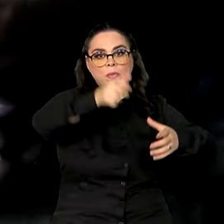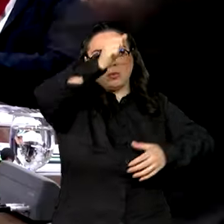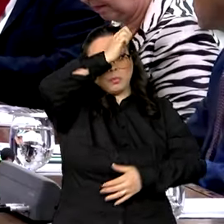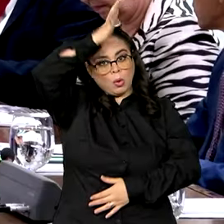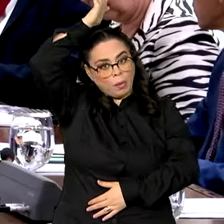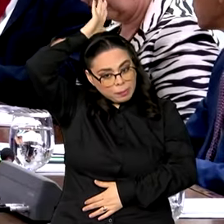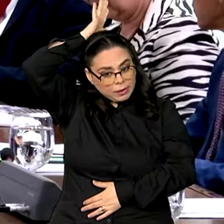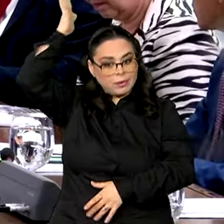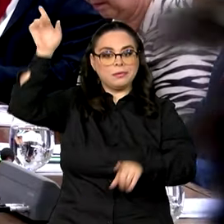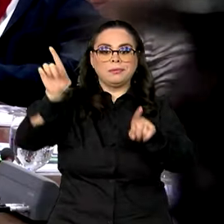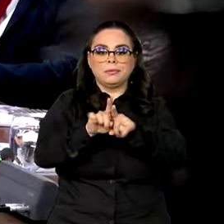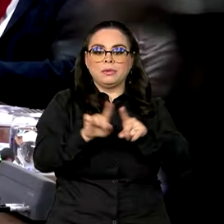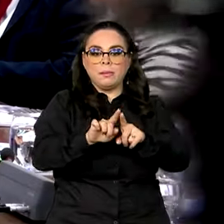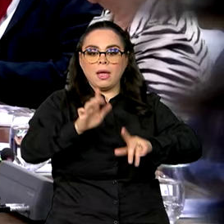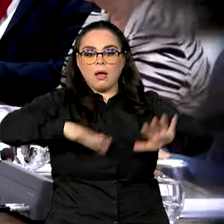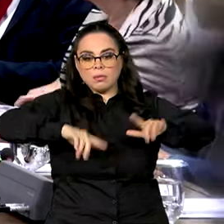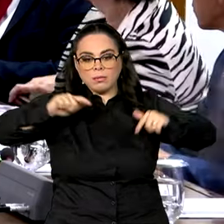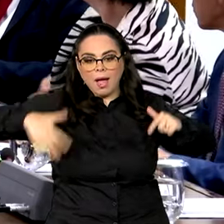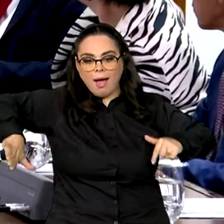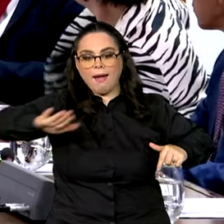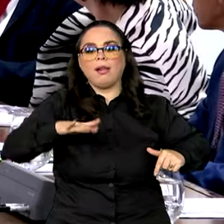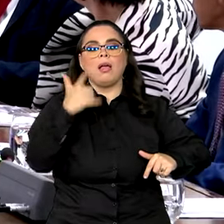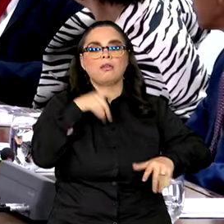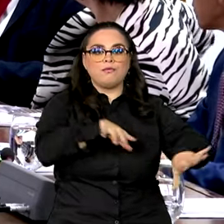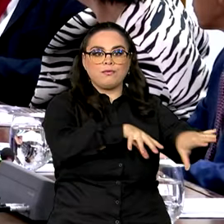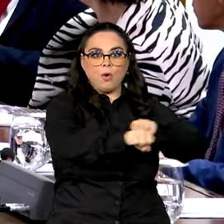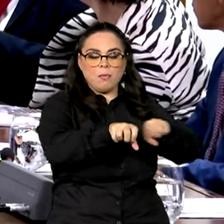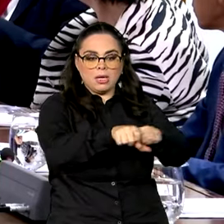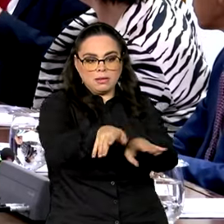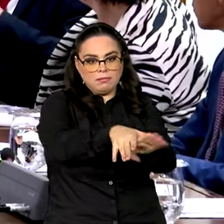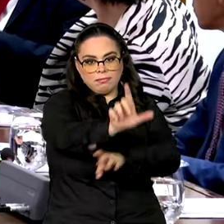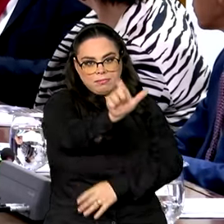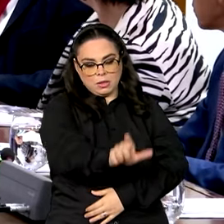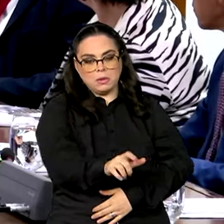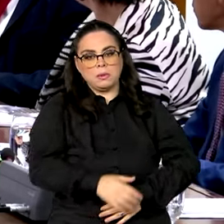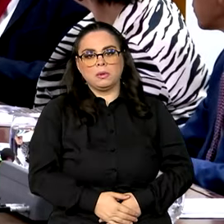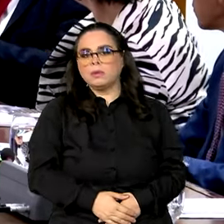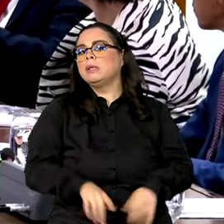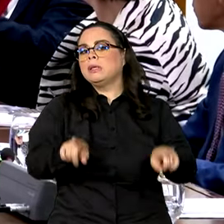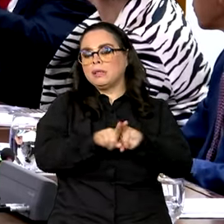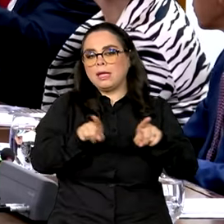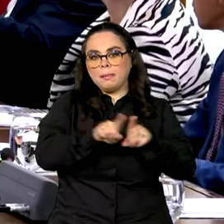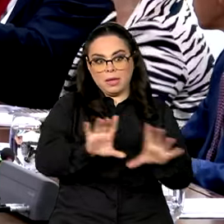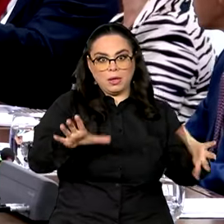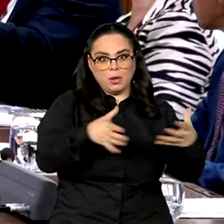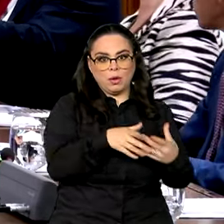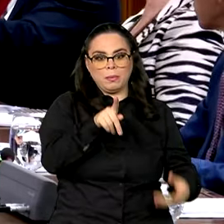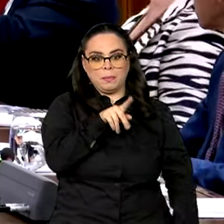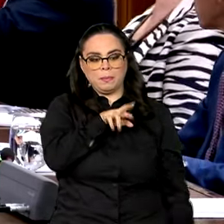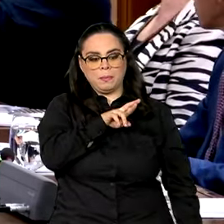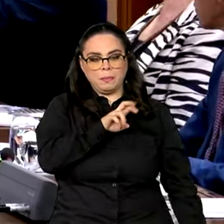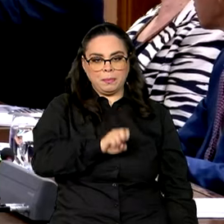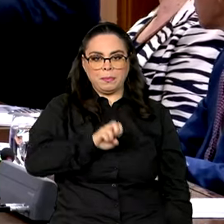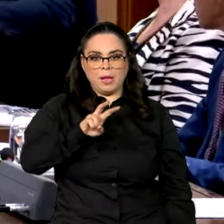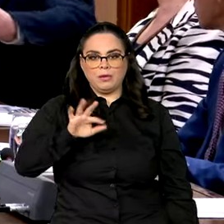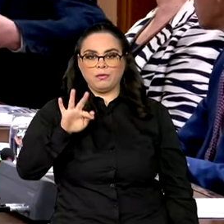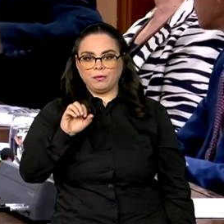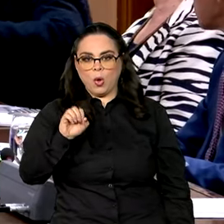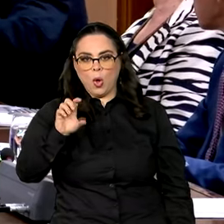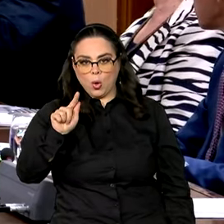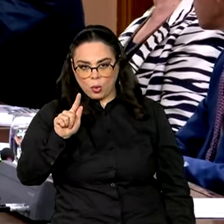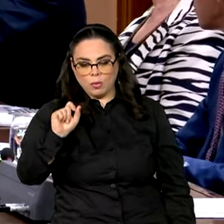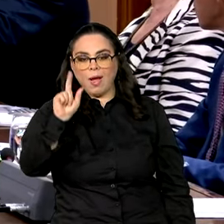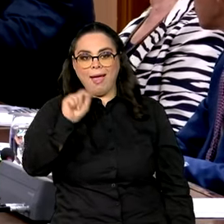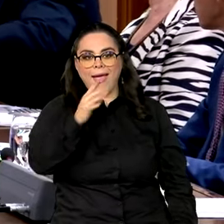e também uma parte para formação. Lembrando que o Preve Fogo, aquele prédio do Ibama que gerencia